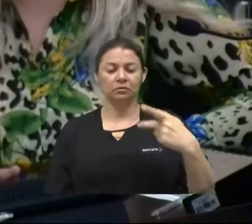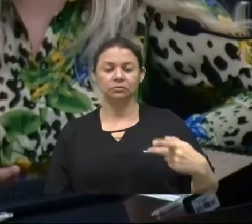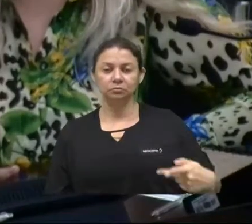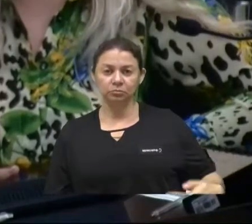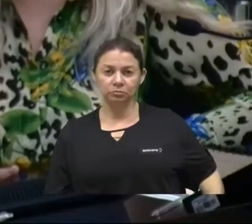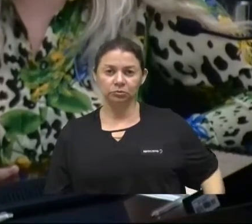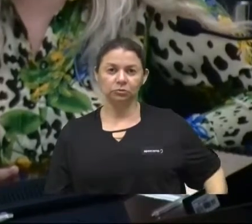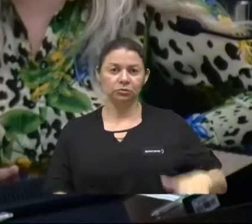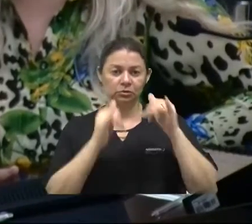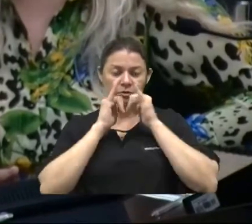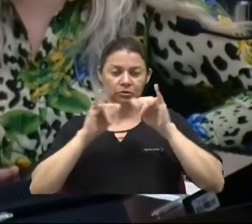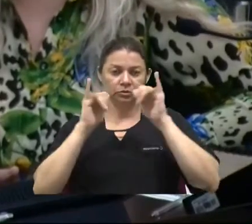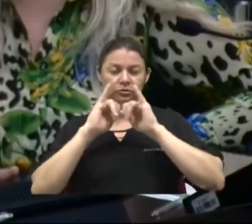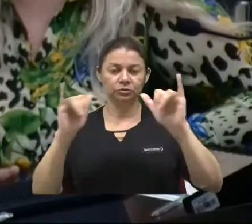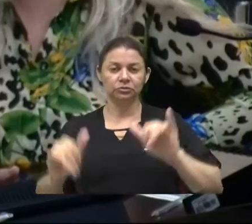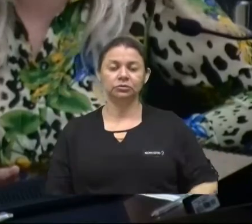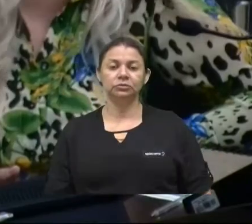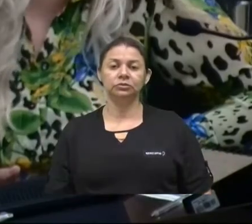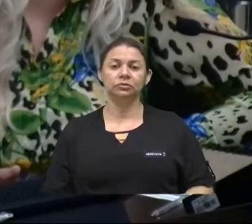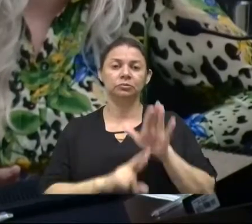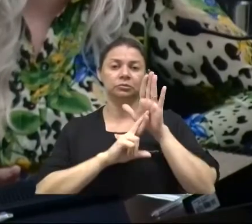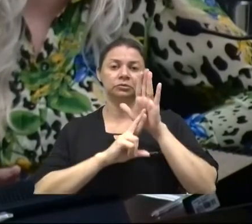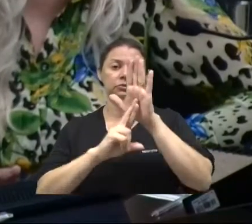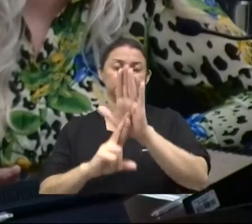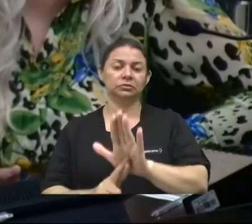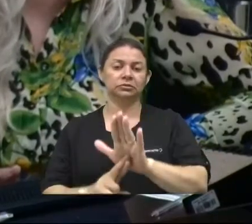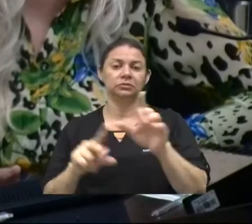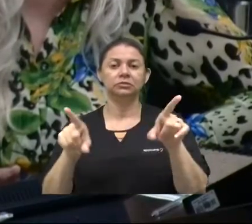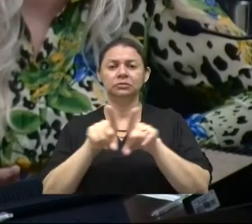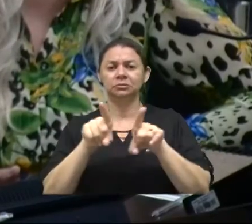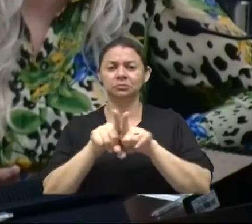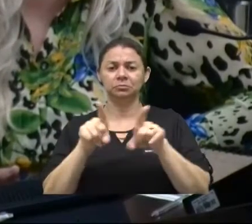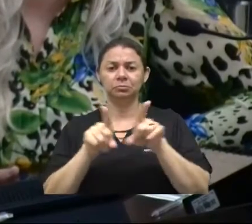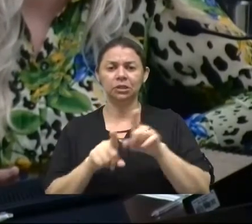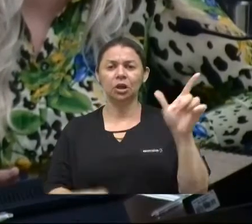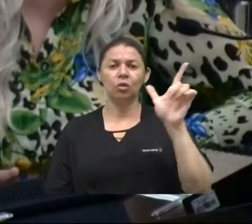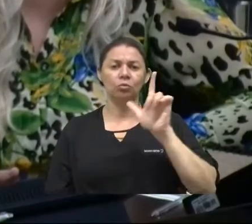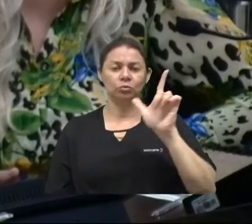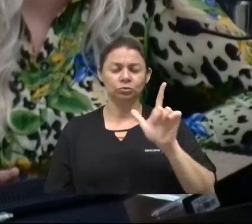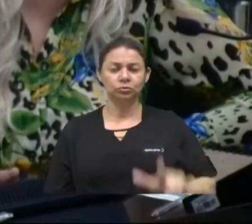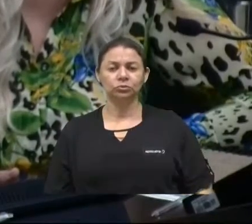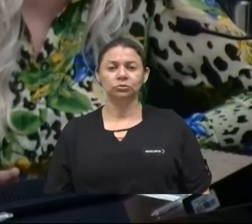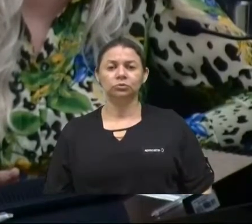disso, representantes das empresas Rumo Logística, operadora